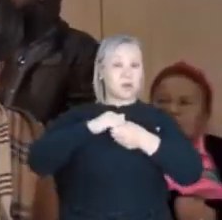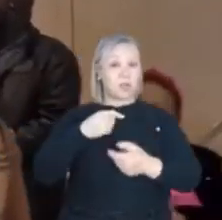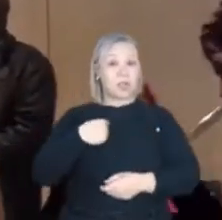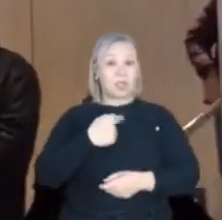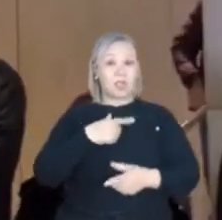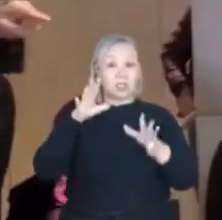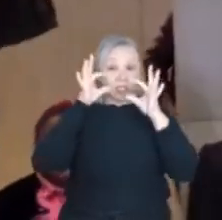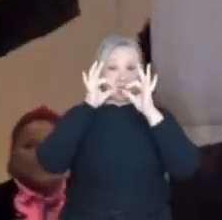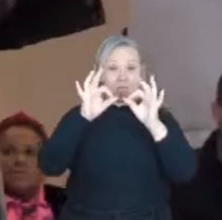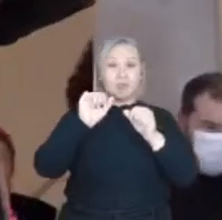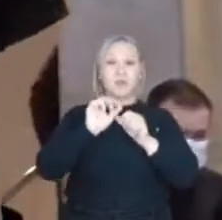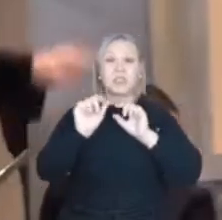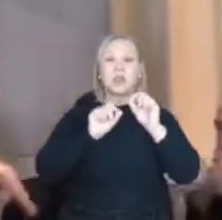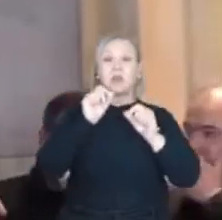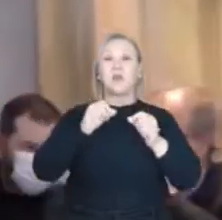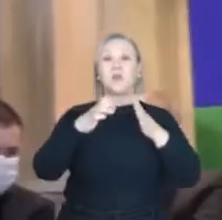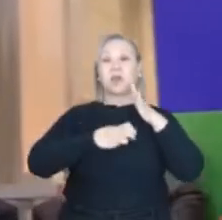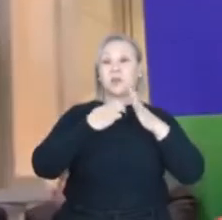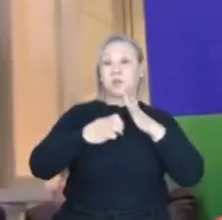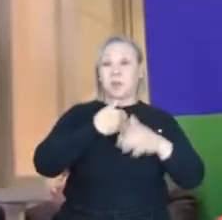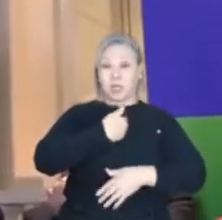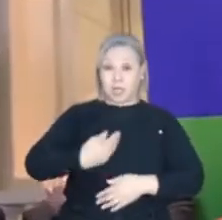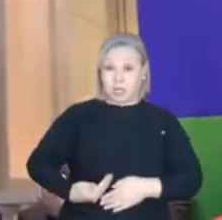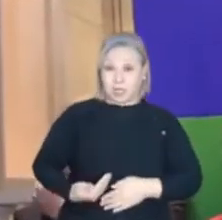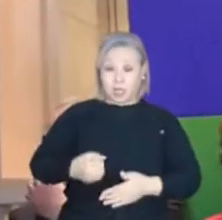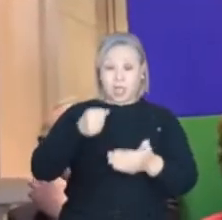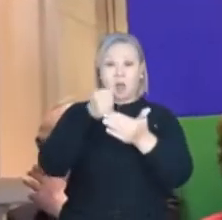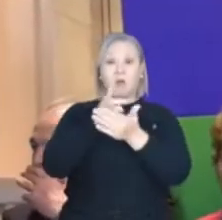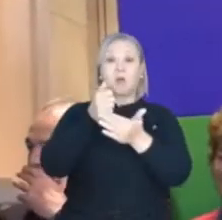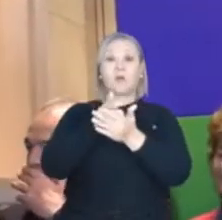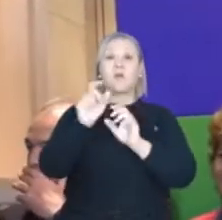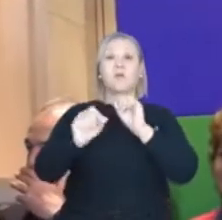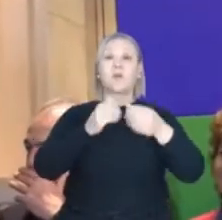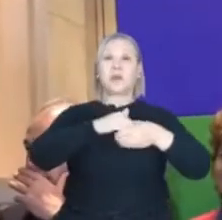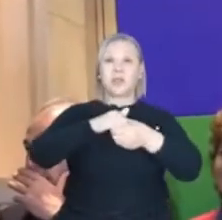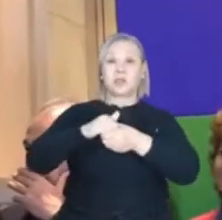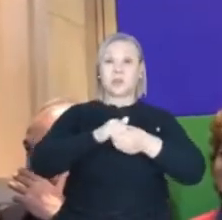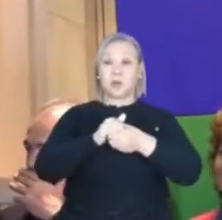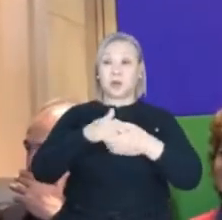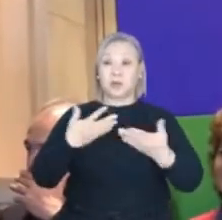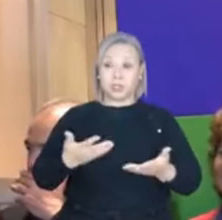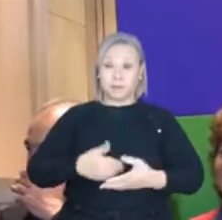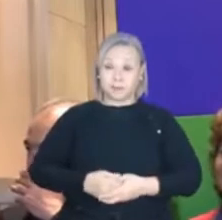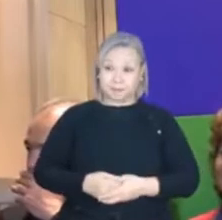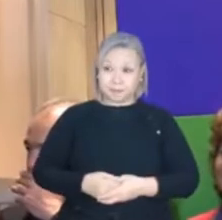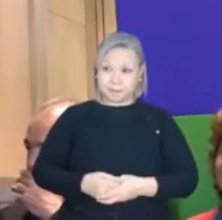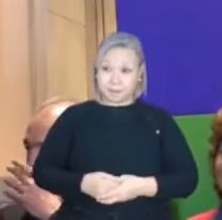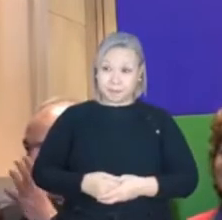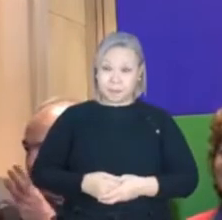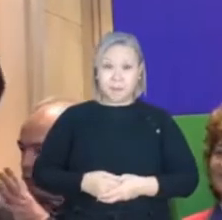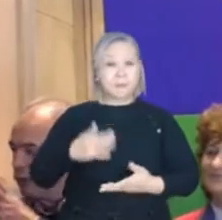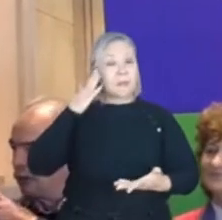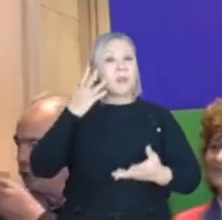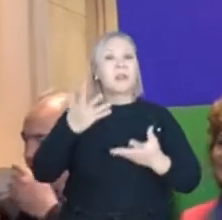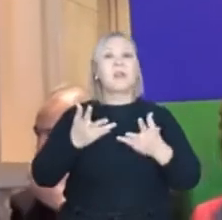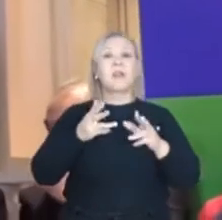interesse de fazer com que empresas públicas grandes comprassem das cooperativas para ajudar as cooperativas. Sabe, como a